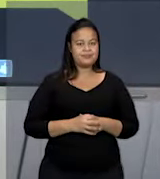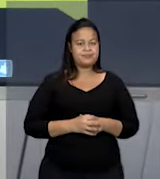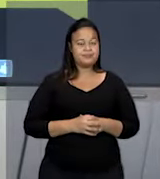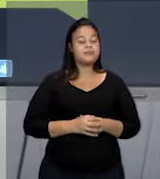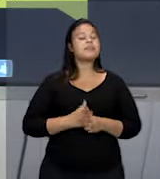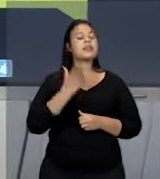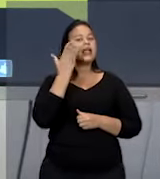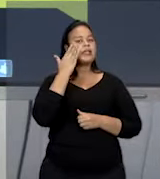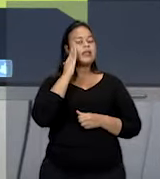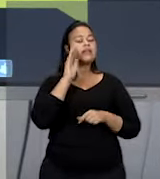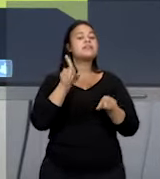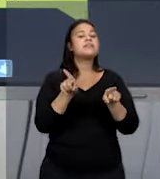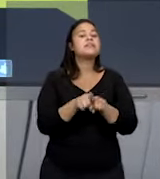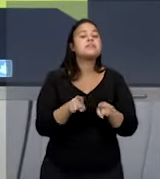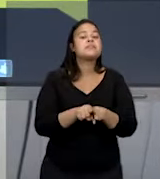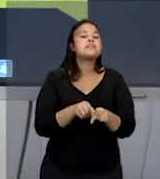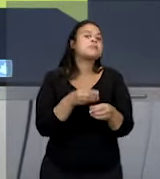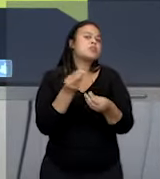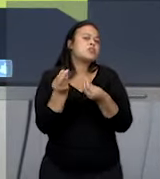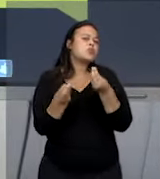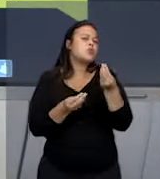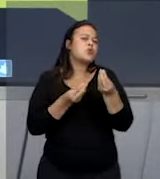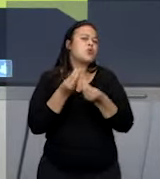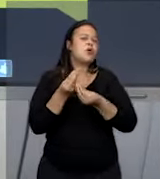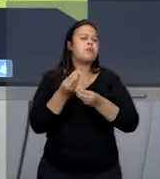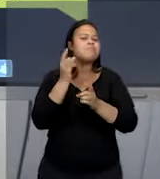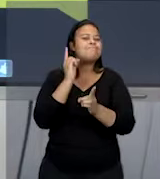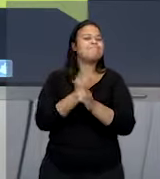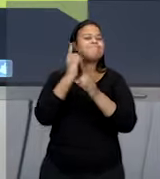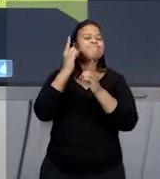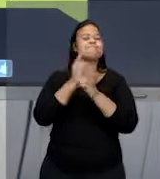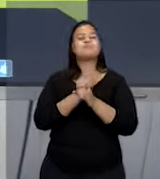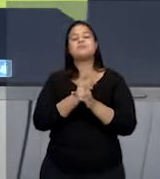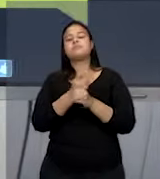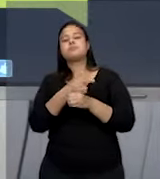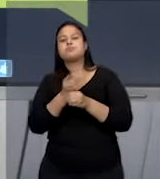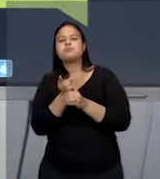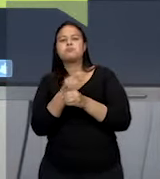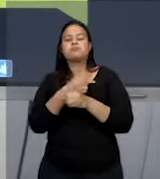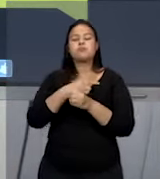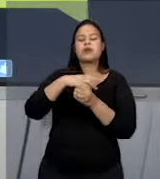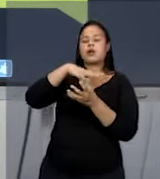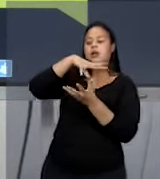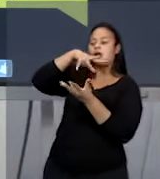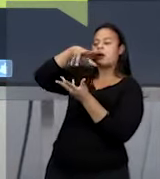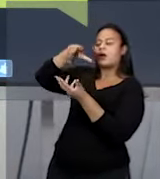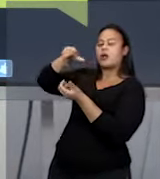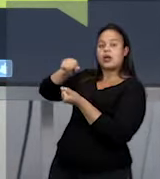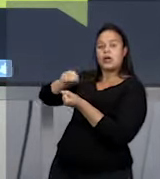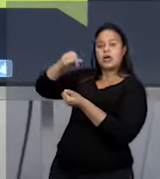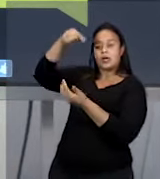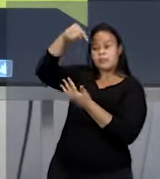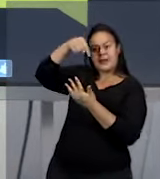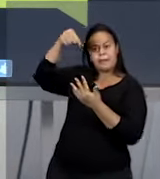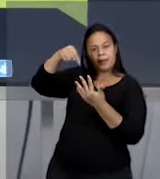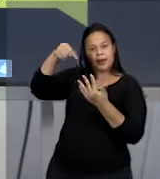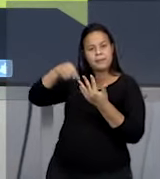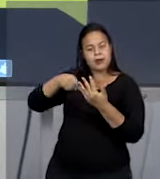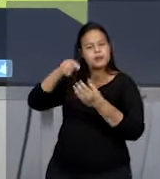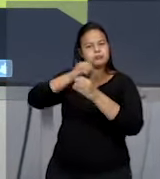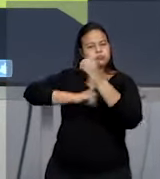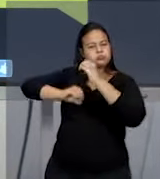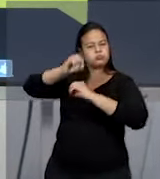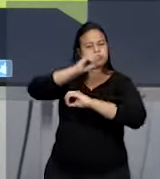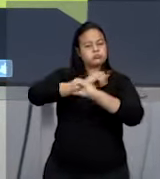Nós entendemos como podemos encontrar as direções com a ajuda dos astros. Então, é essa aula que nós